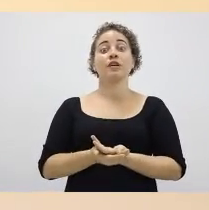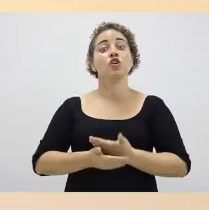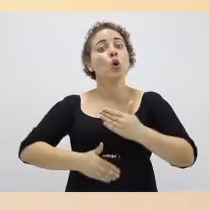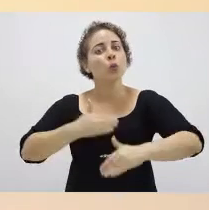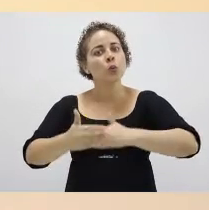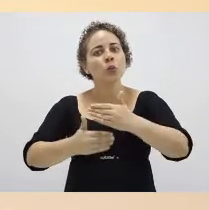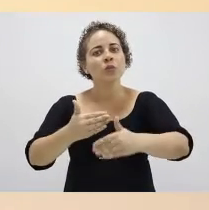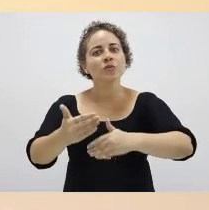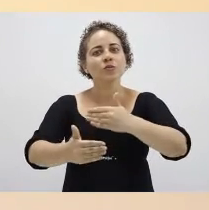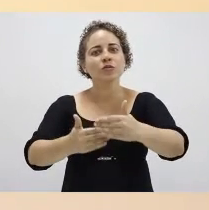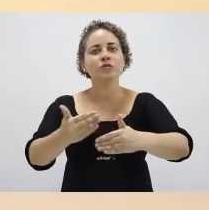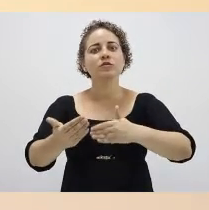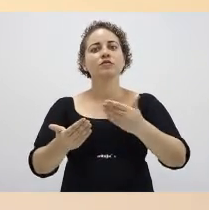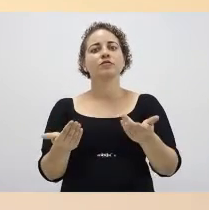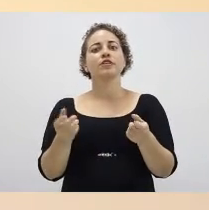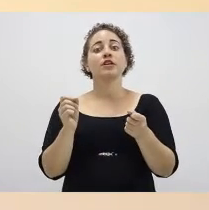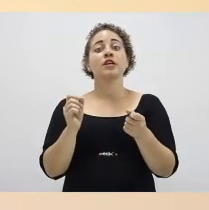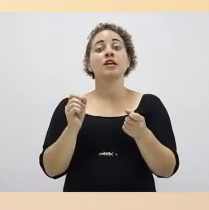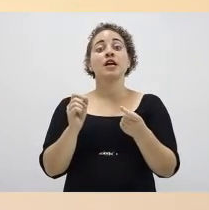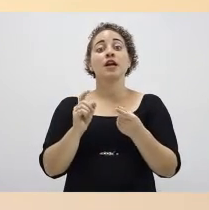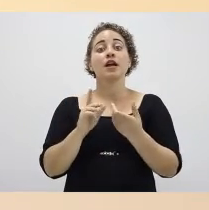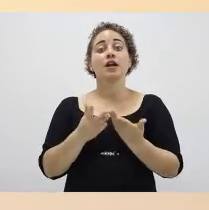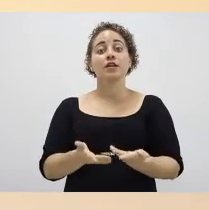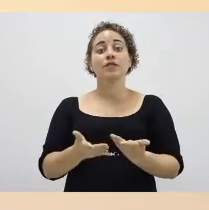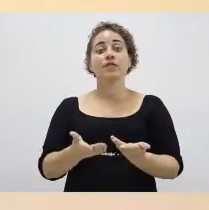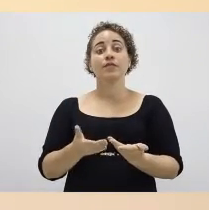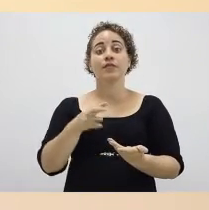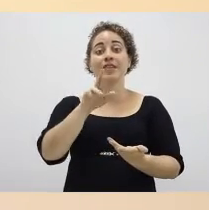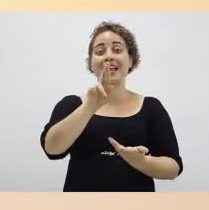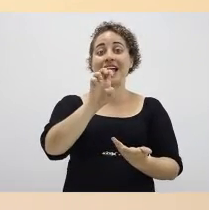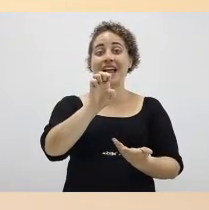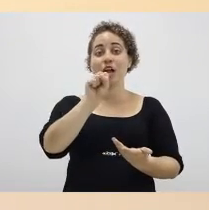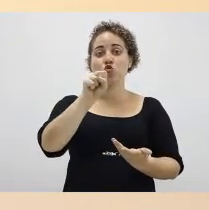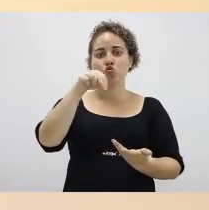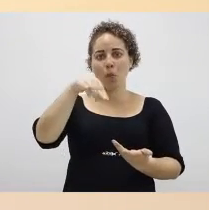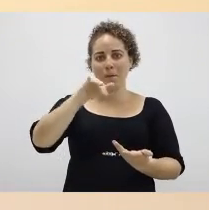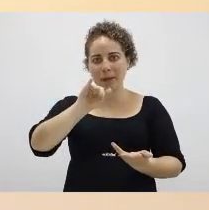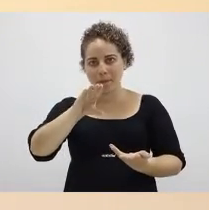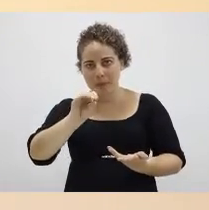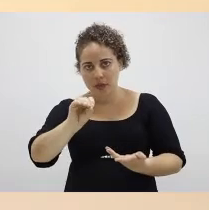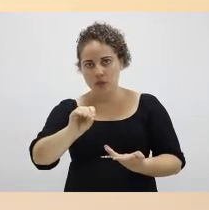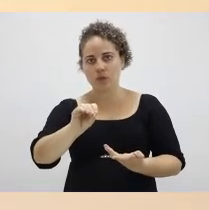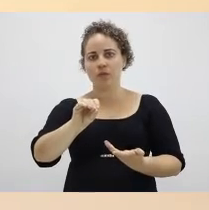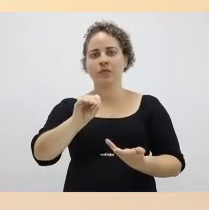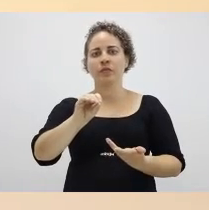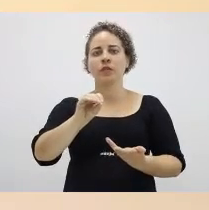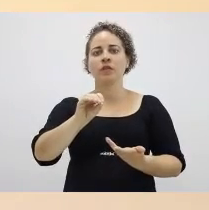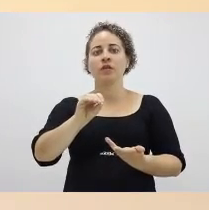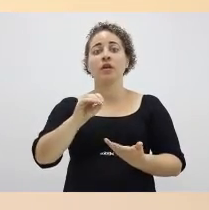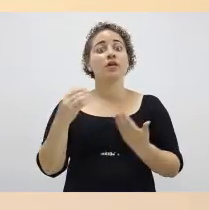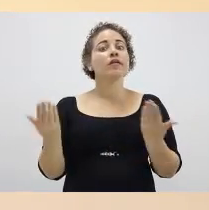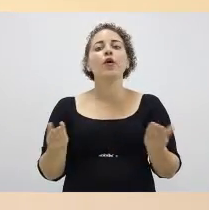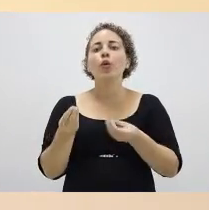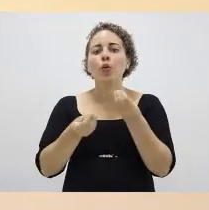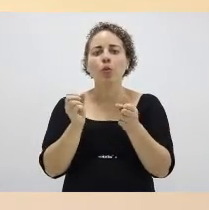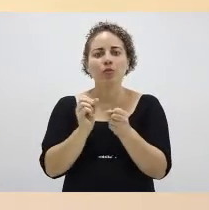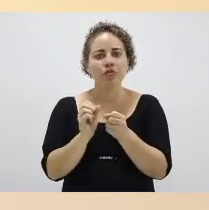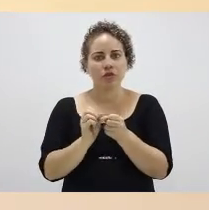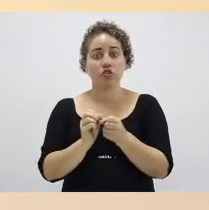Automaticamente realiza-se o quê? O chamado ressuprimento automático. O que é isso? Não precisa mais